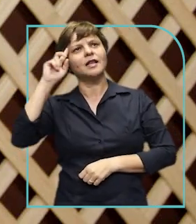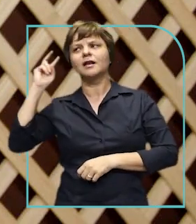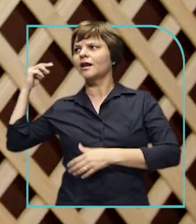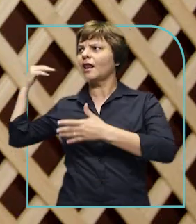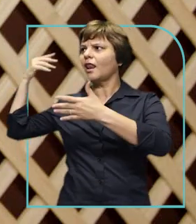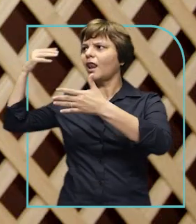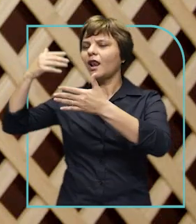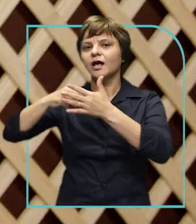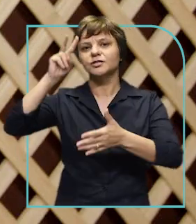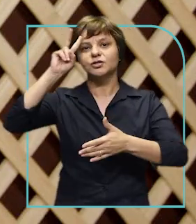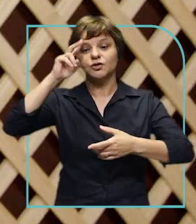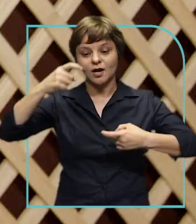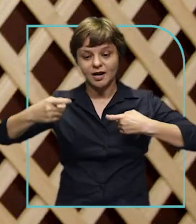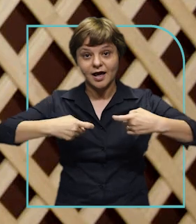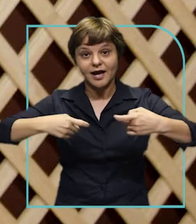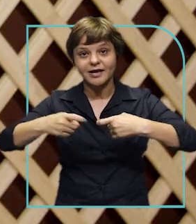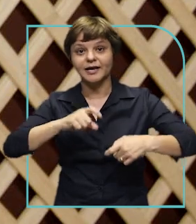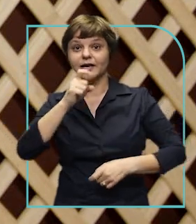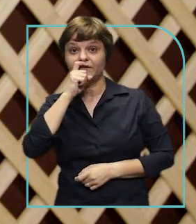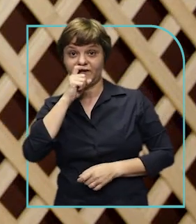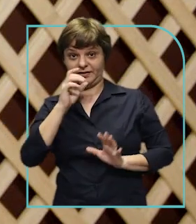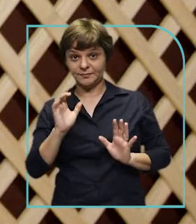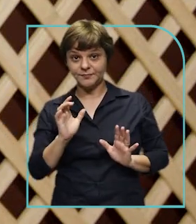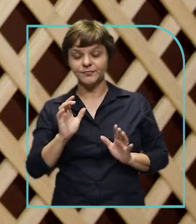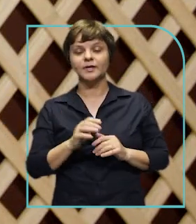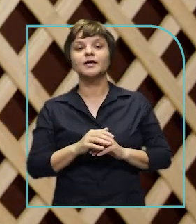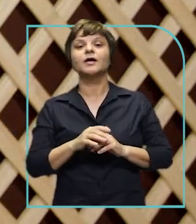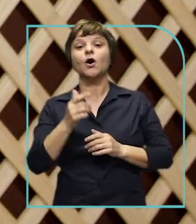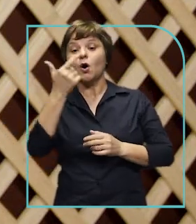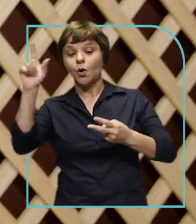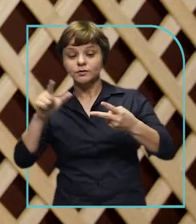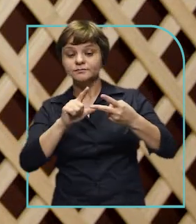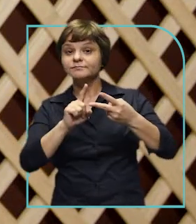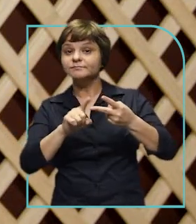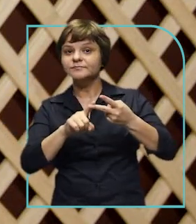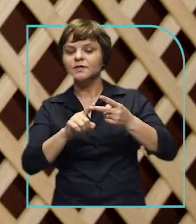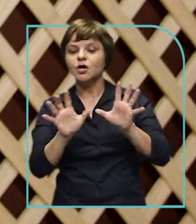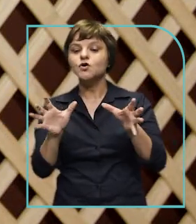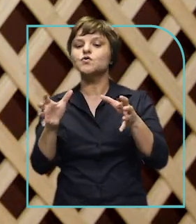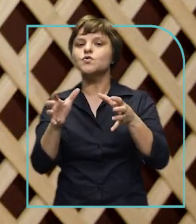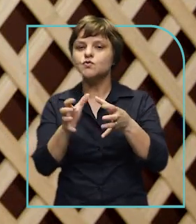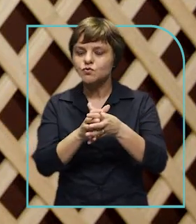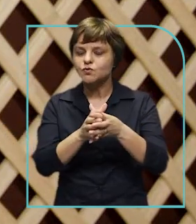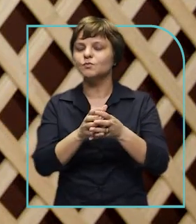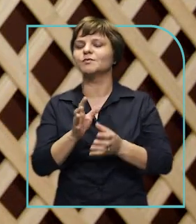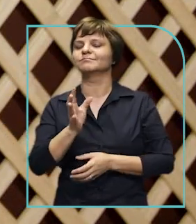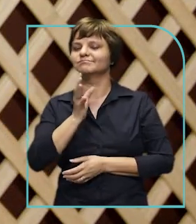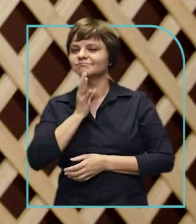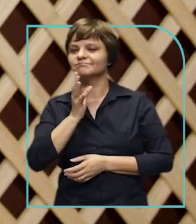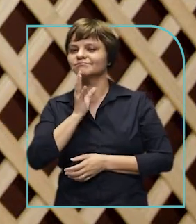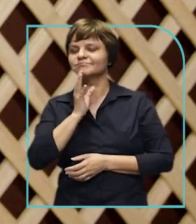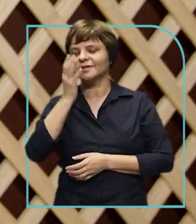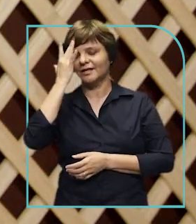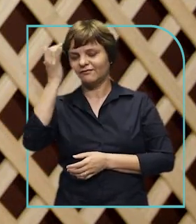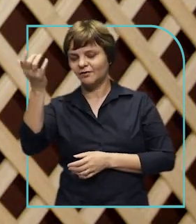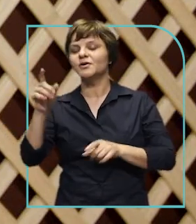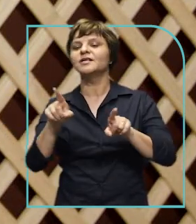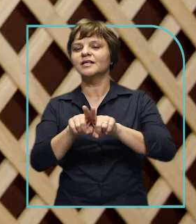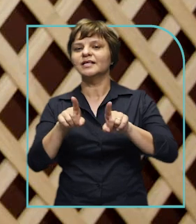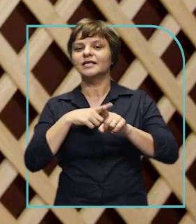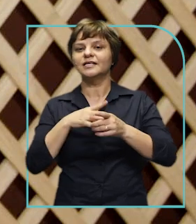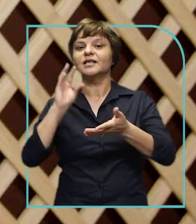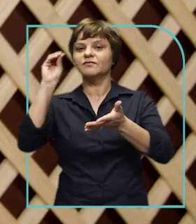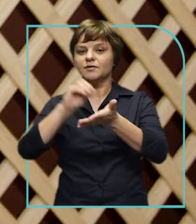história da Guerra Fria. Beleza? Outra questão é que esse grupo é muito conhecido e caiu na última prova do